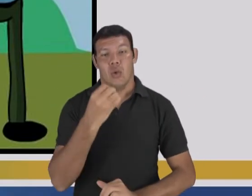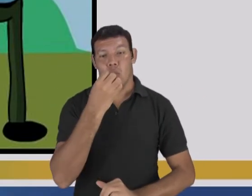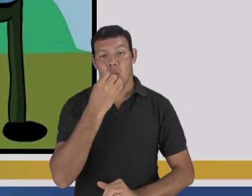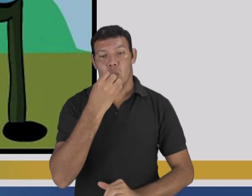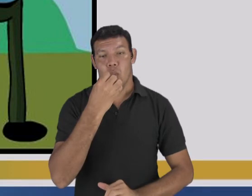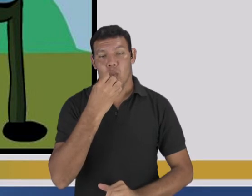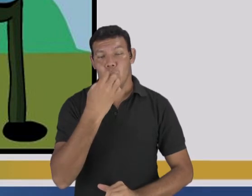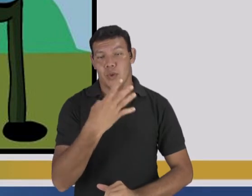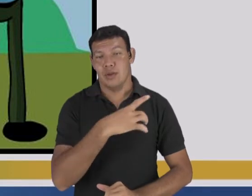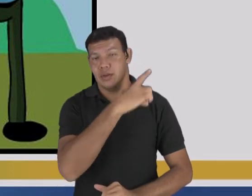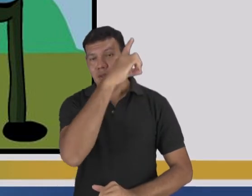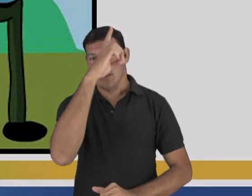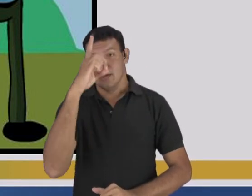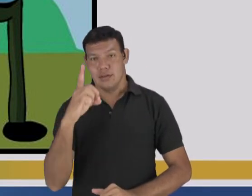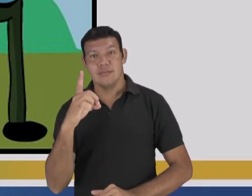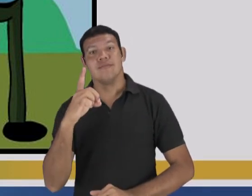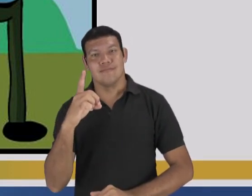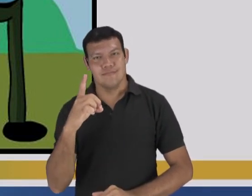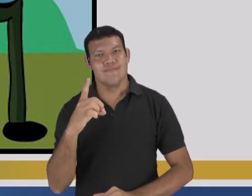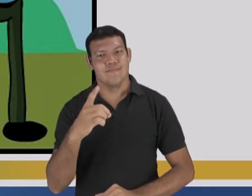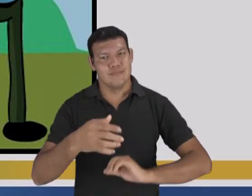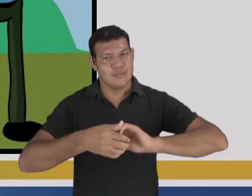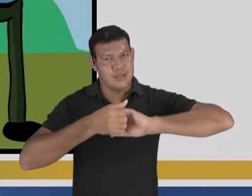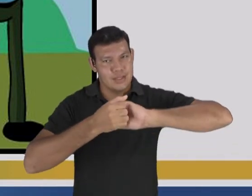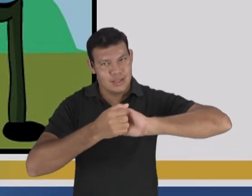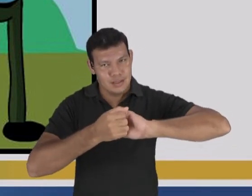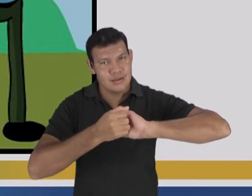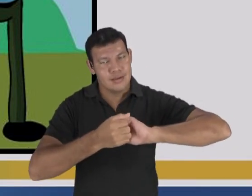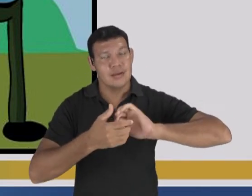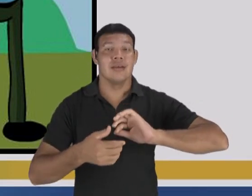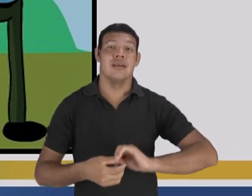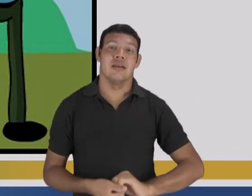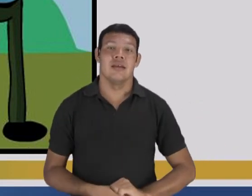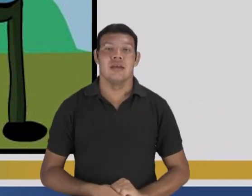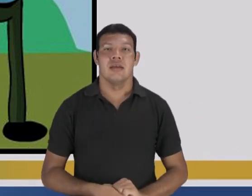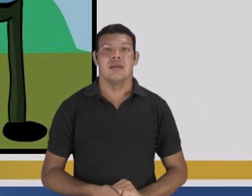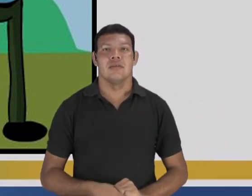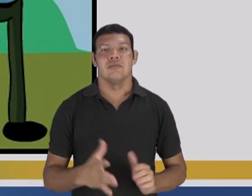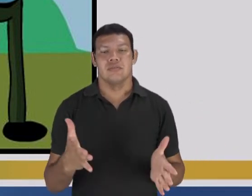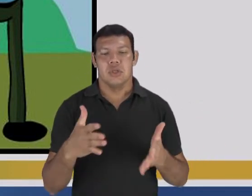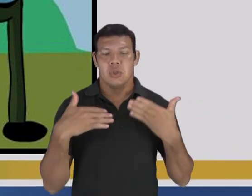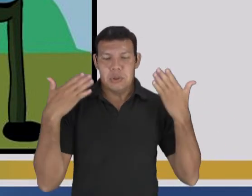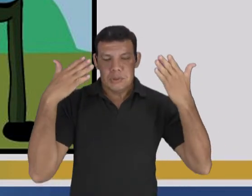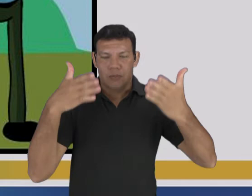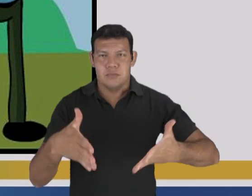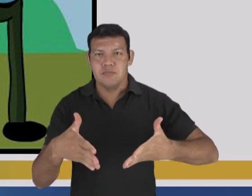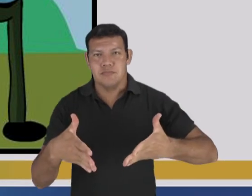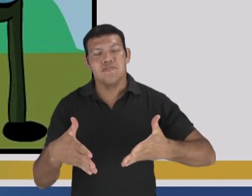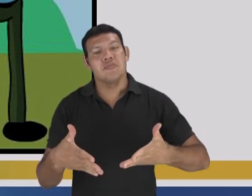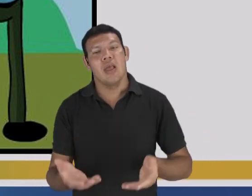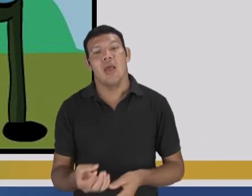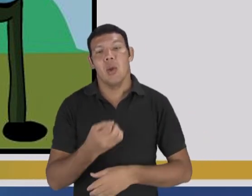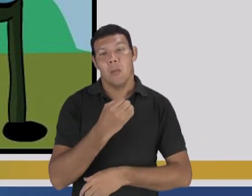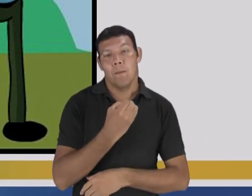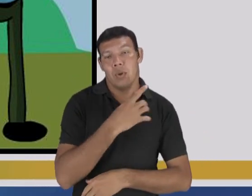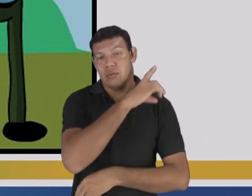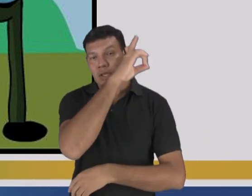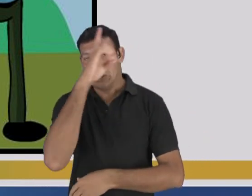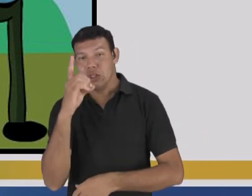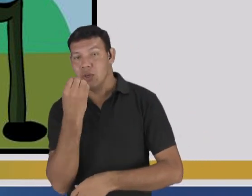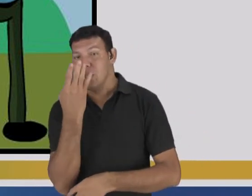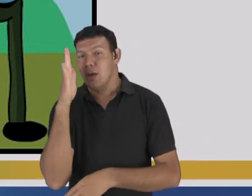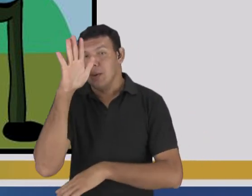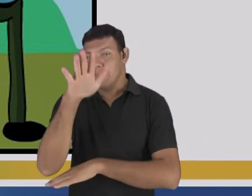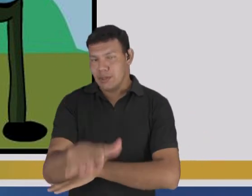buenos dias. Buenos dias em espanhol é um saludo, né? Assim como no Brasil. Quando você chega a um lugar, né, você dá bom dia, boa tarde,